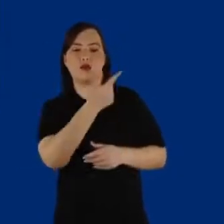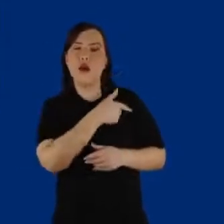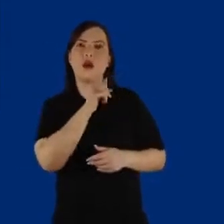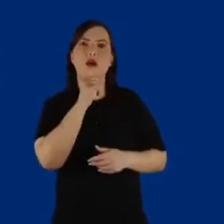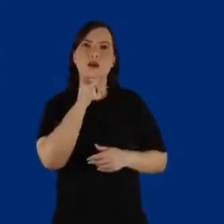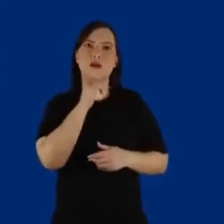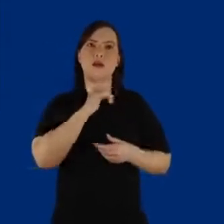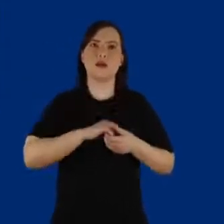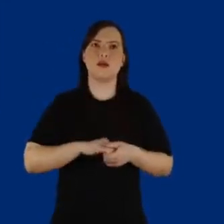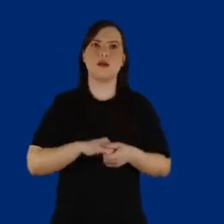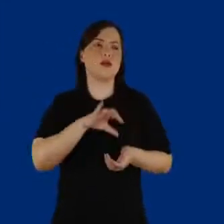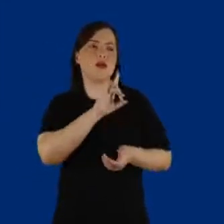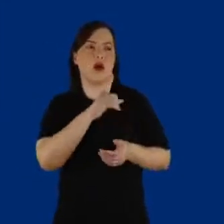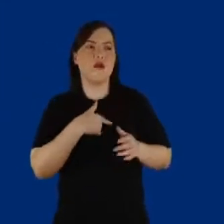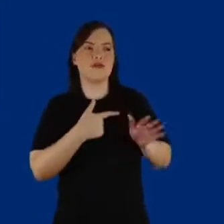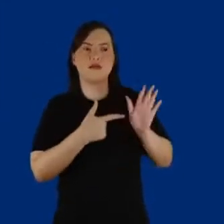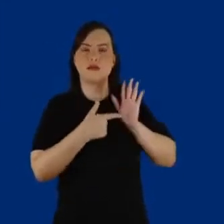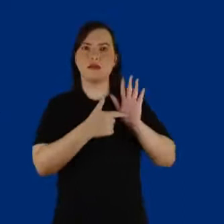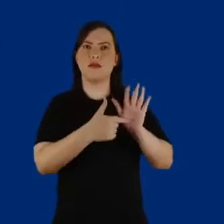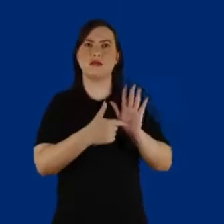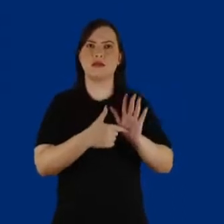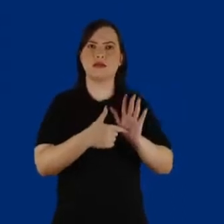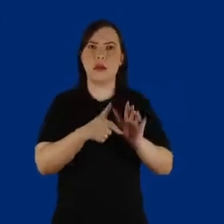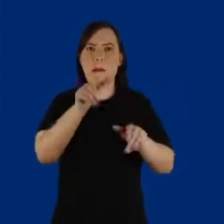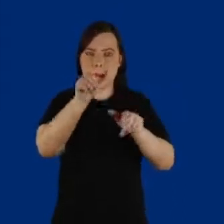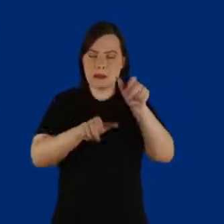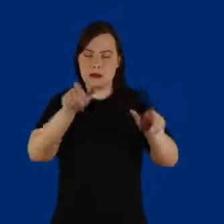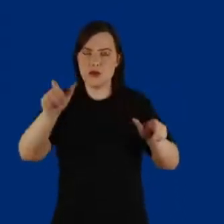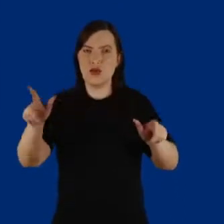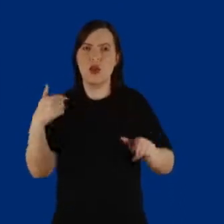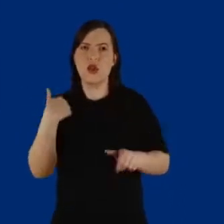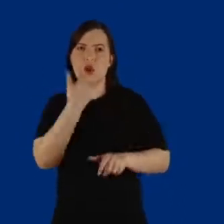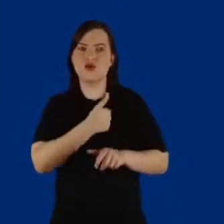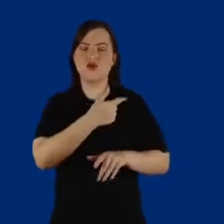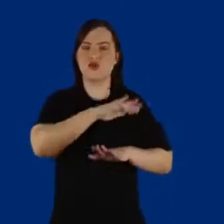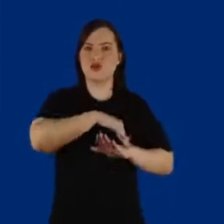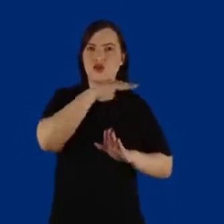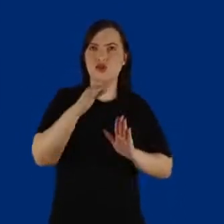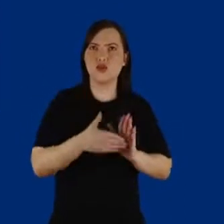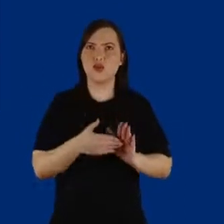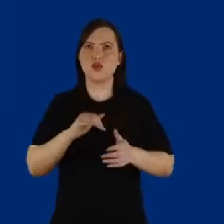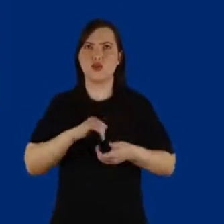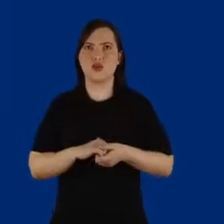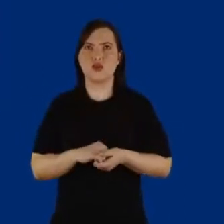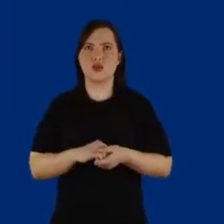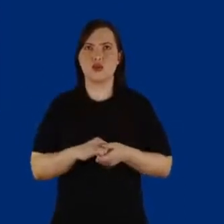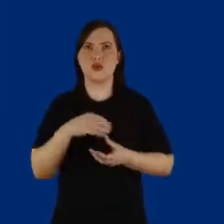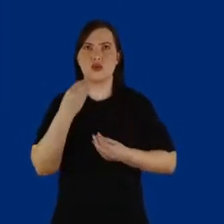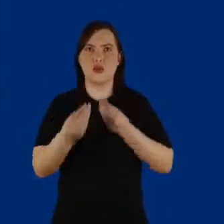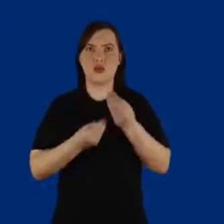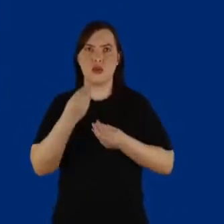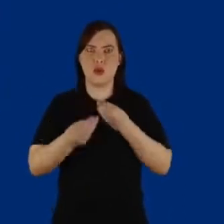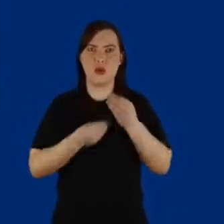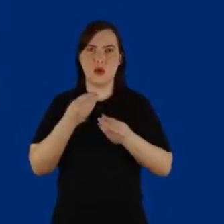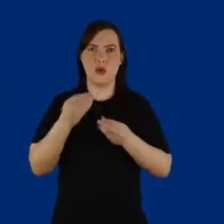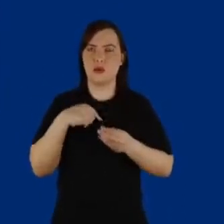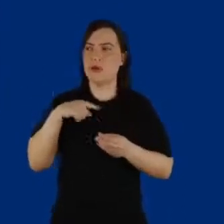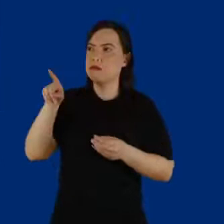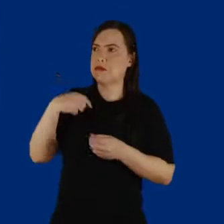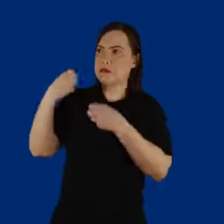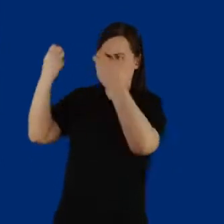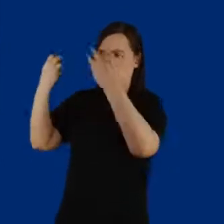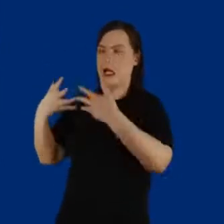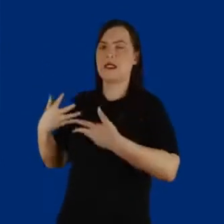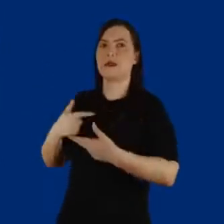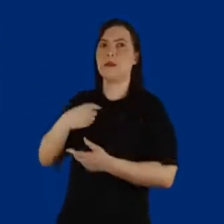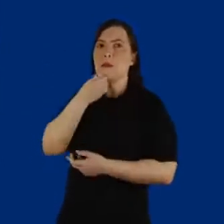Então, eu acho que eu queria chamar a atenção assim, da audiência e de nós, né, de como a exposição da Jeswan foi extremamente clara